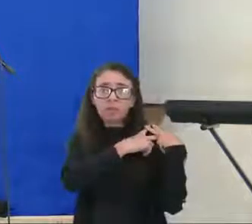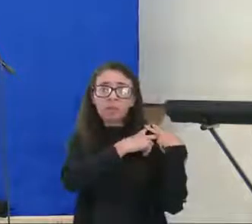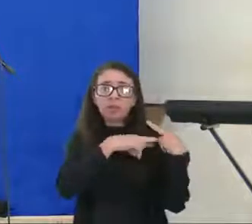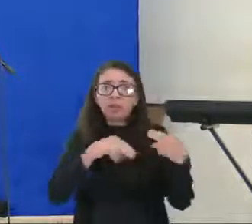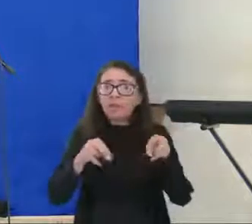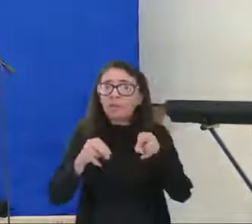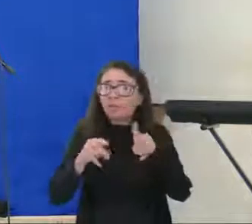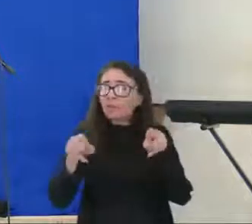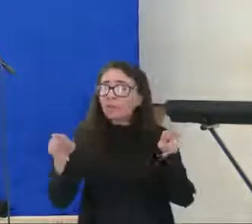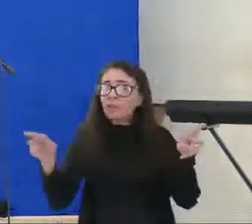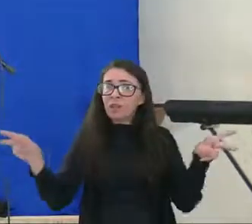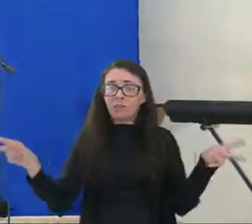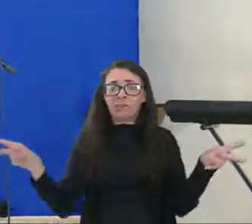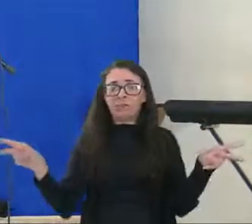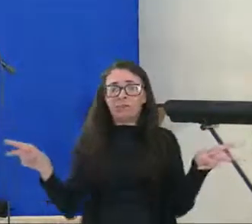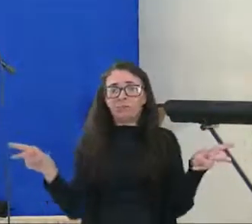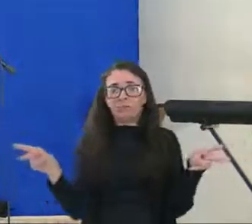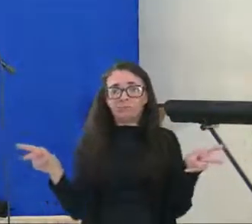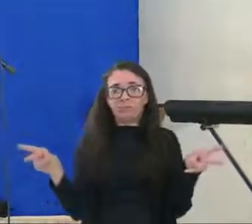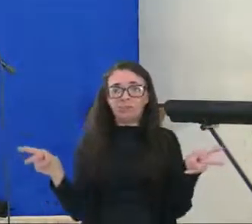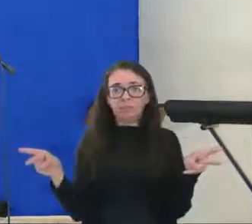Vamos lá.